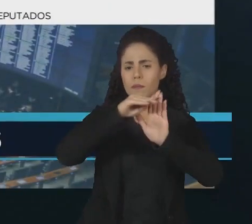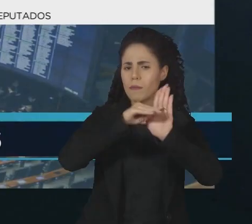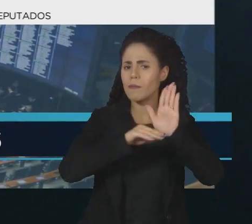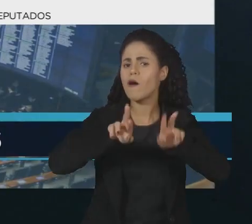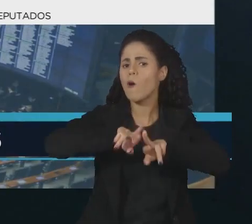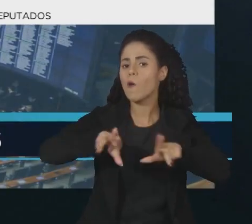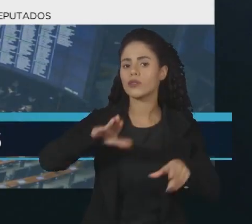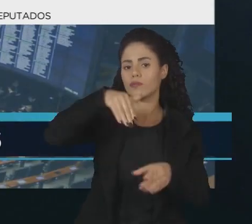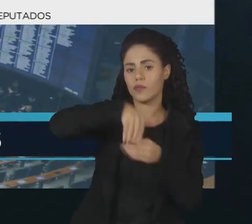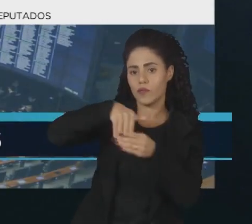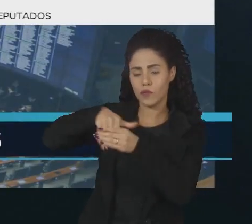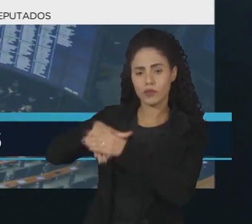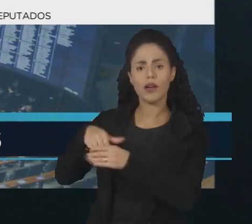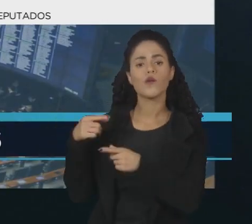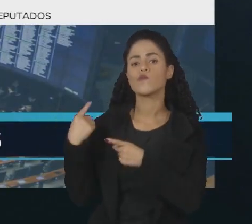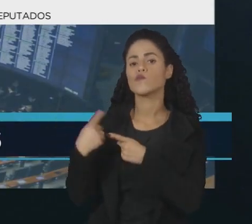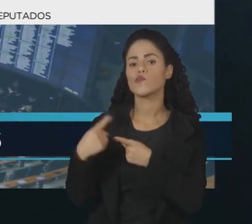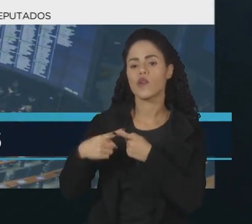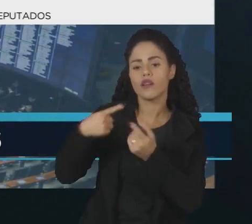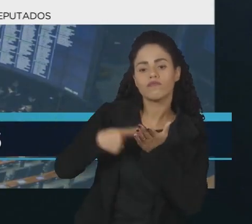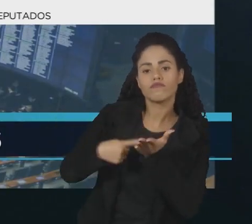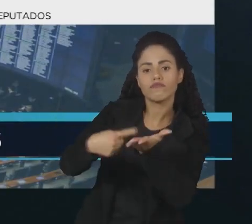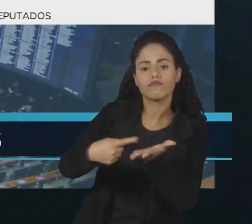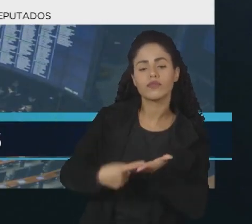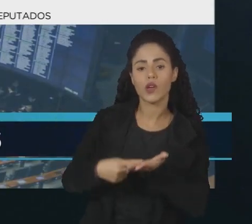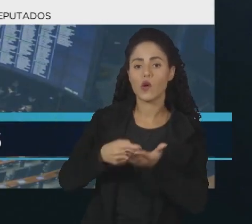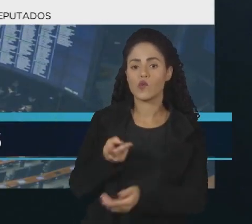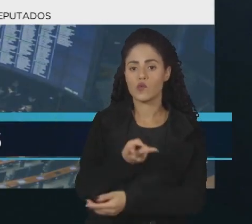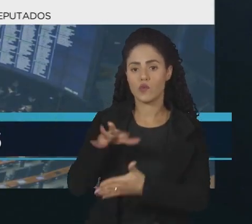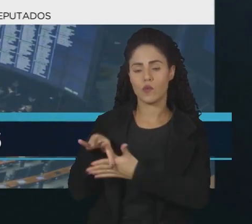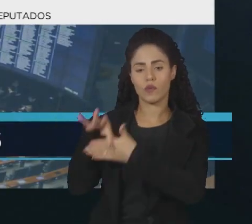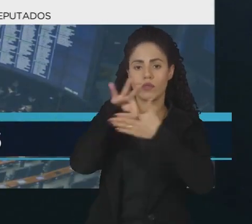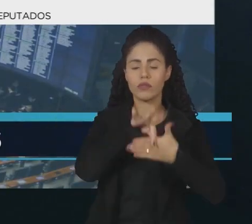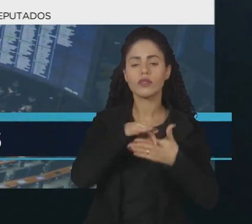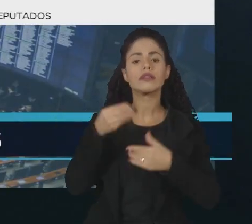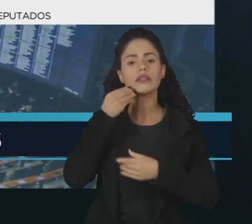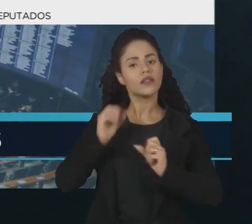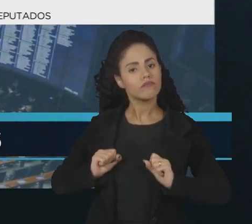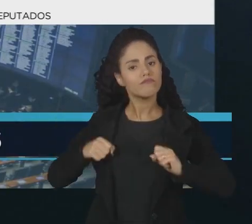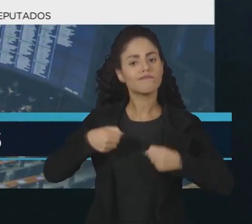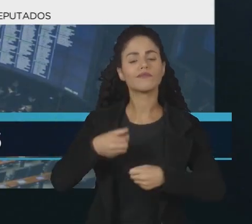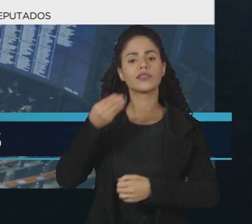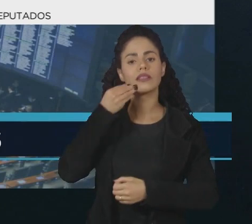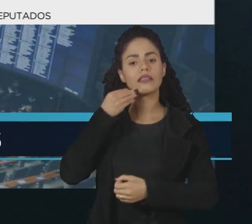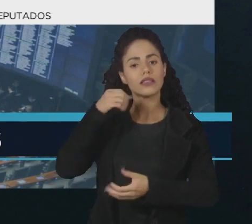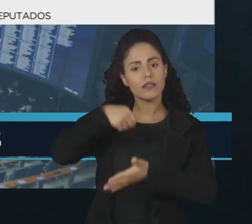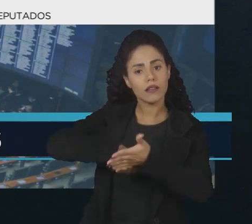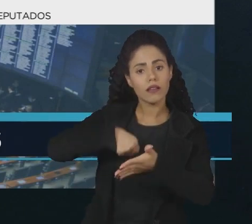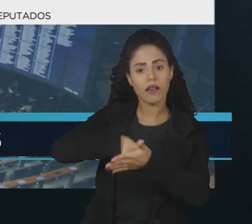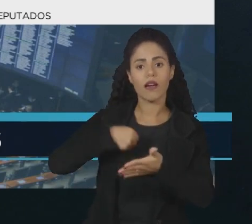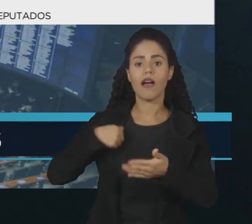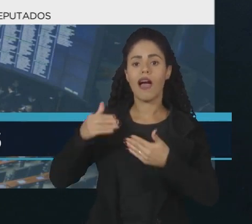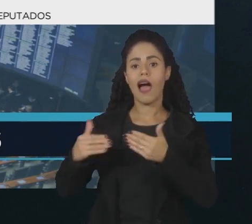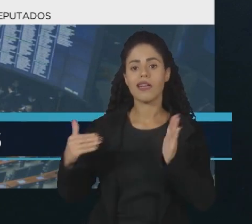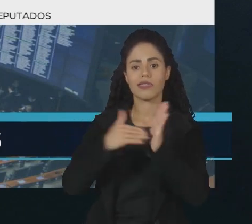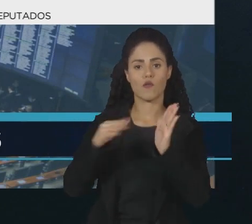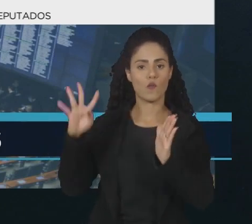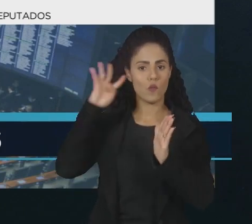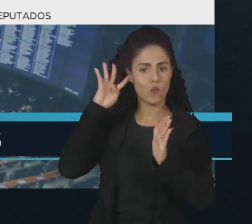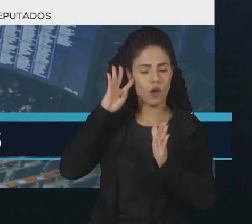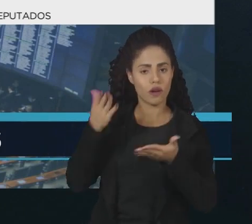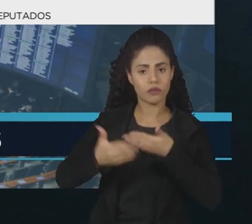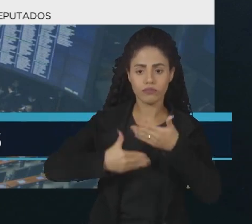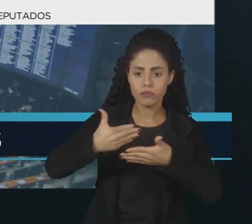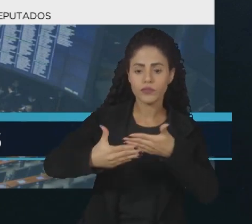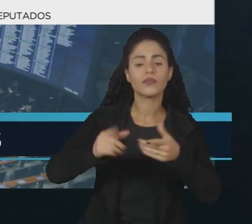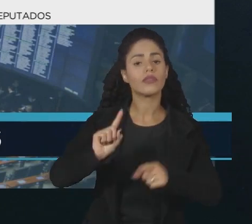votações. Isso porque um acordo entre os líderes prevê um esforço concentrado daqui até quarta-feira.